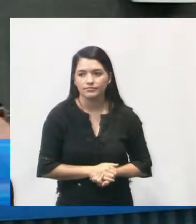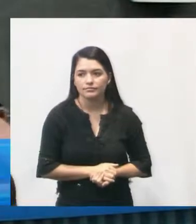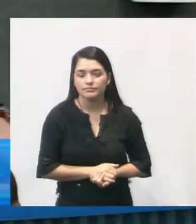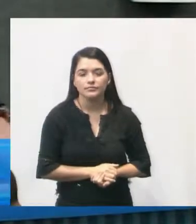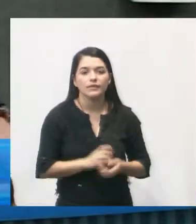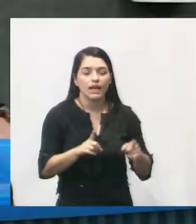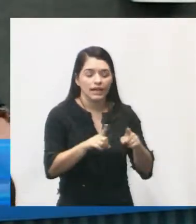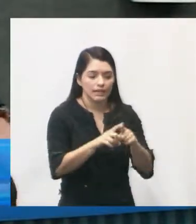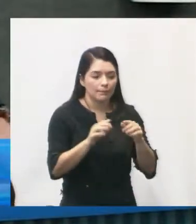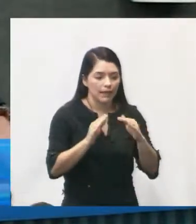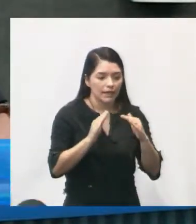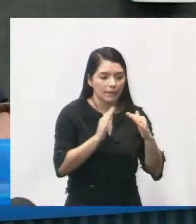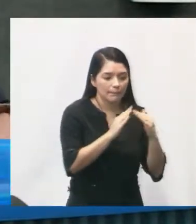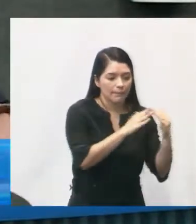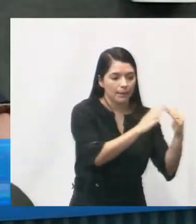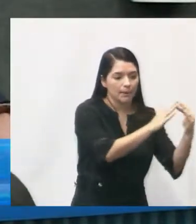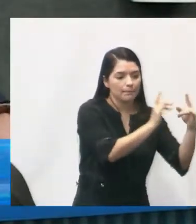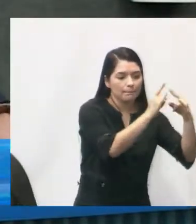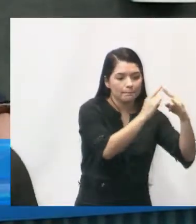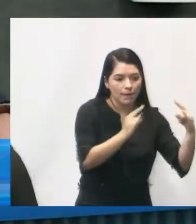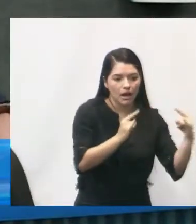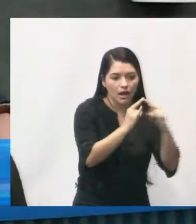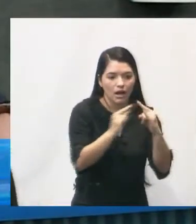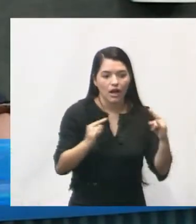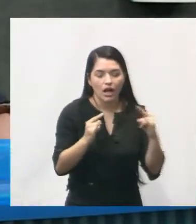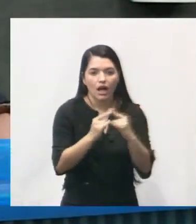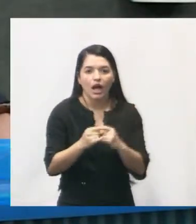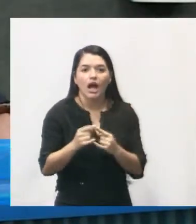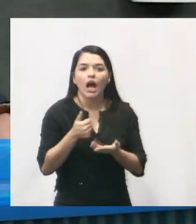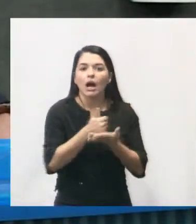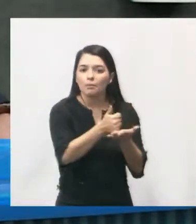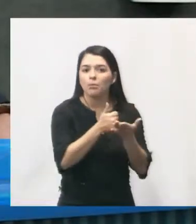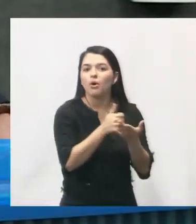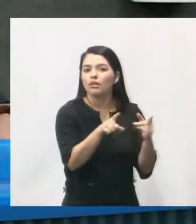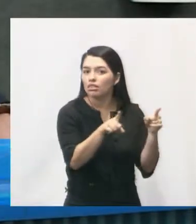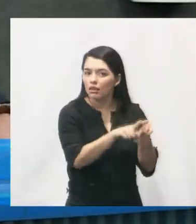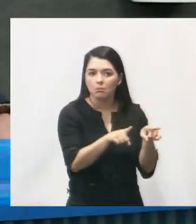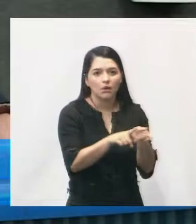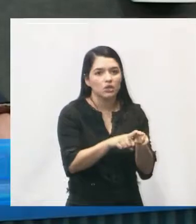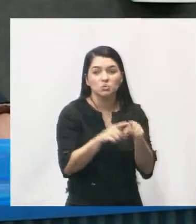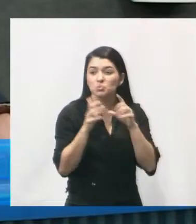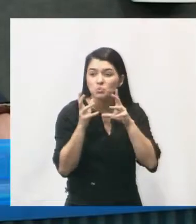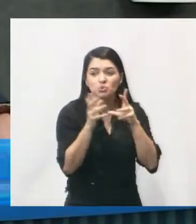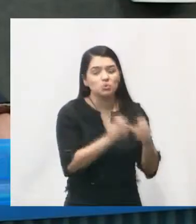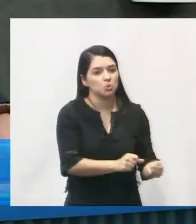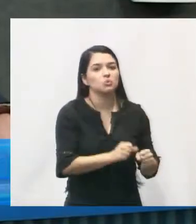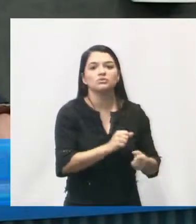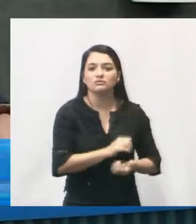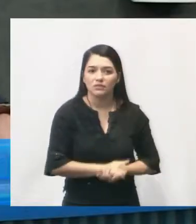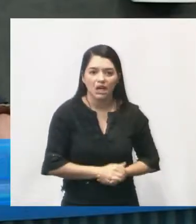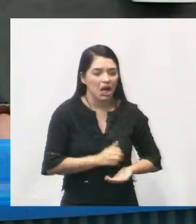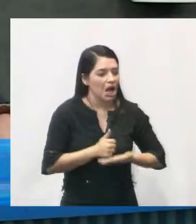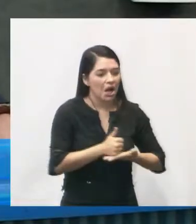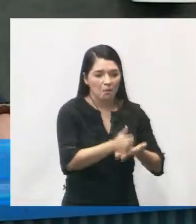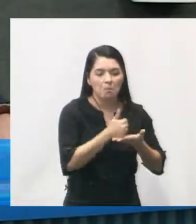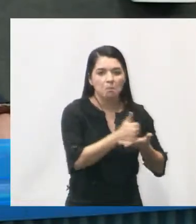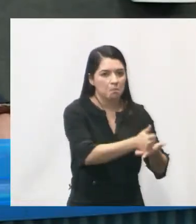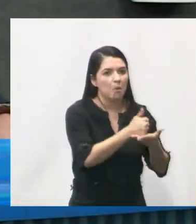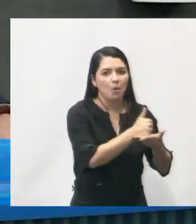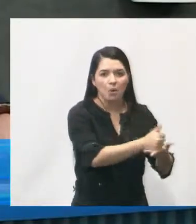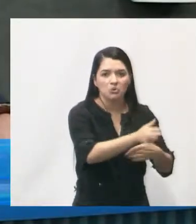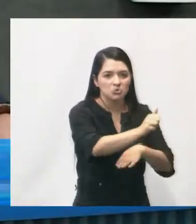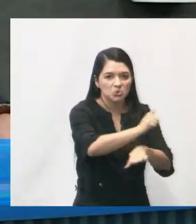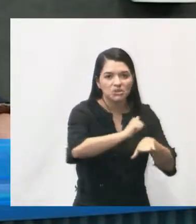barracas foi tudo de apoio, vereador Dalton Neves. Tudo foi apoio, todo mundo apoiando, associações, foi